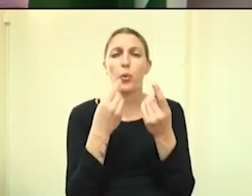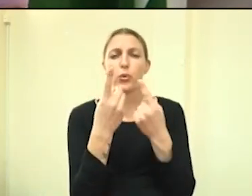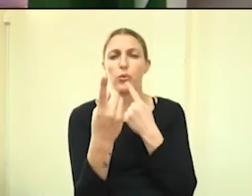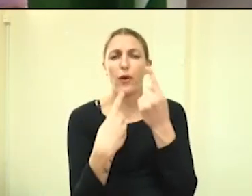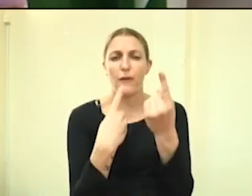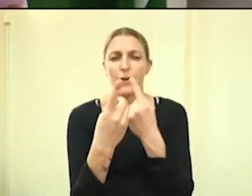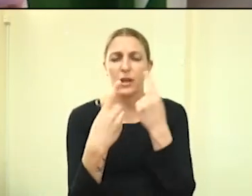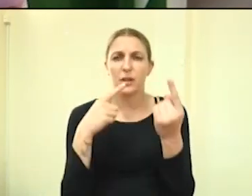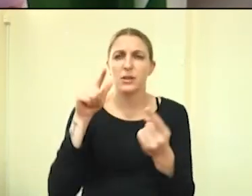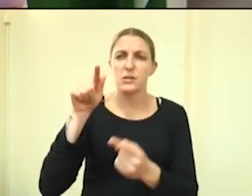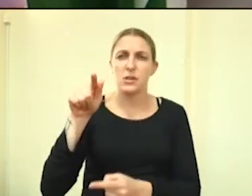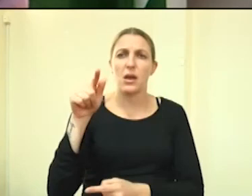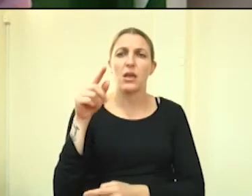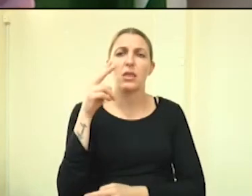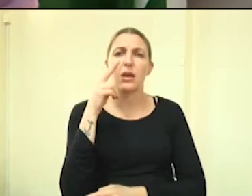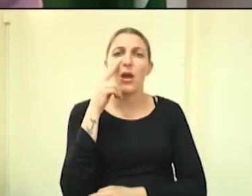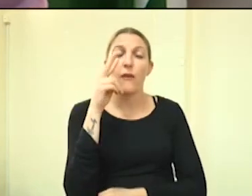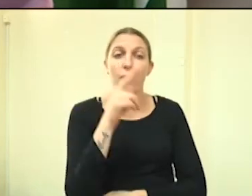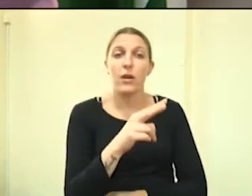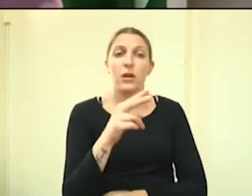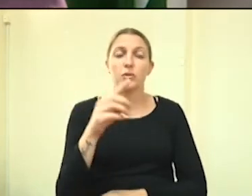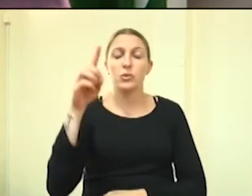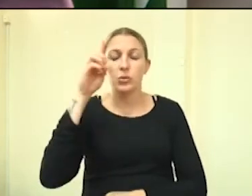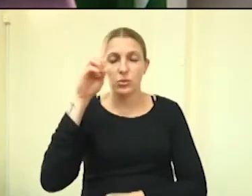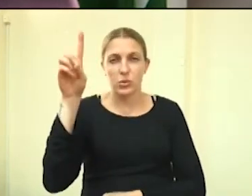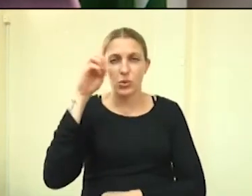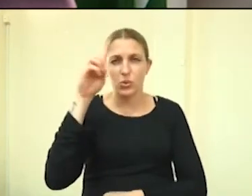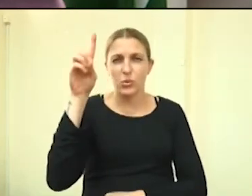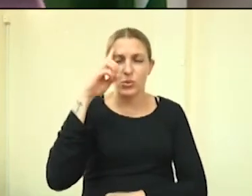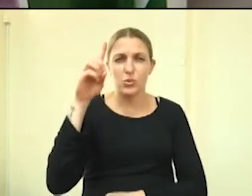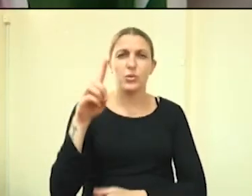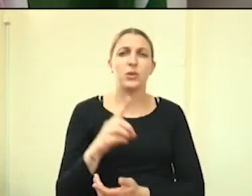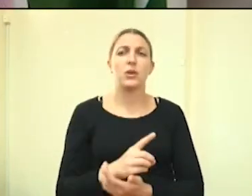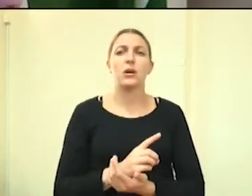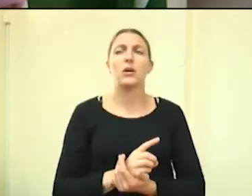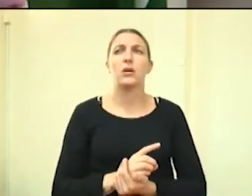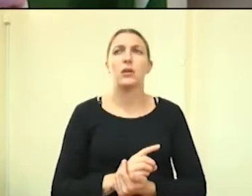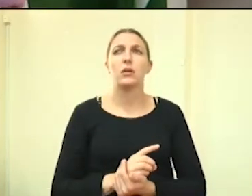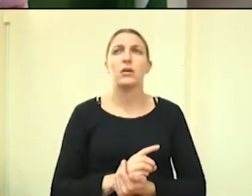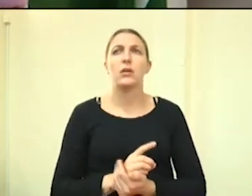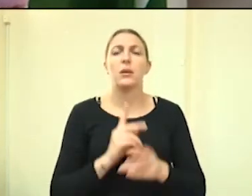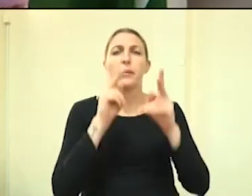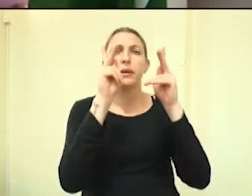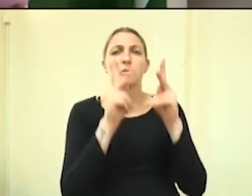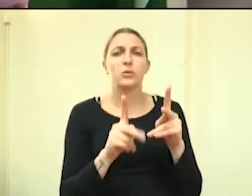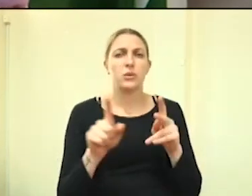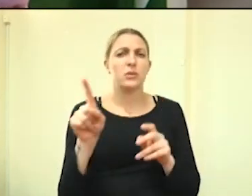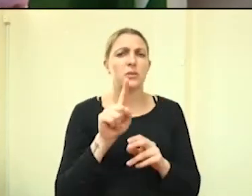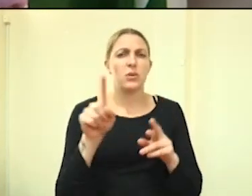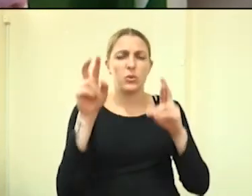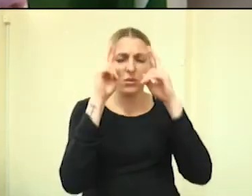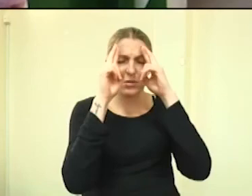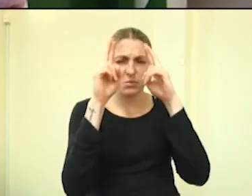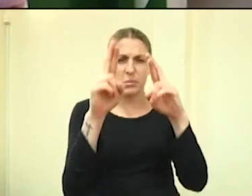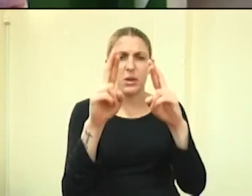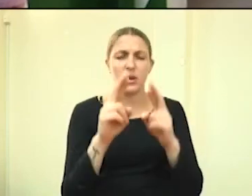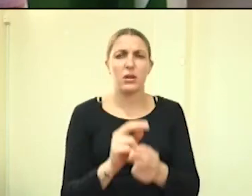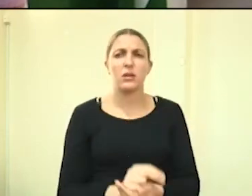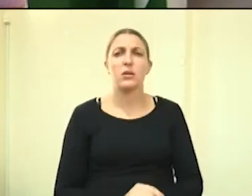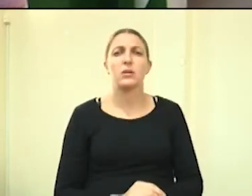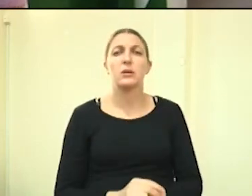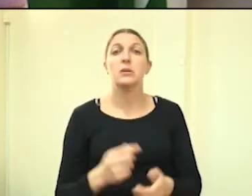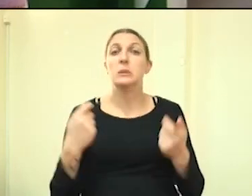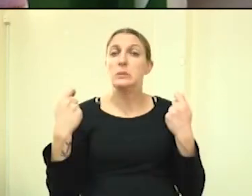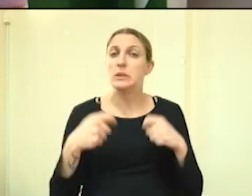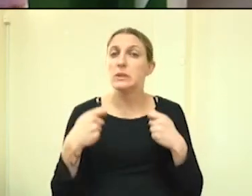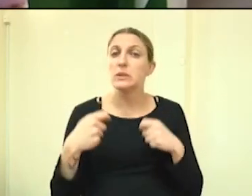diariamente essas situações, né, de o pessoal cruzar o sinal vermelho, e, de fato, tem que se